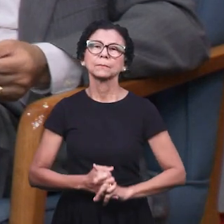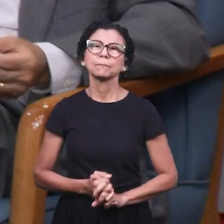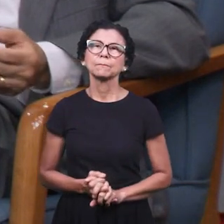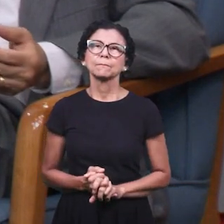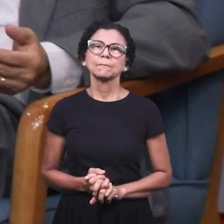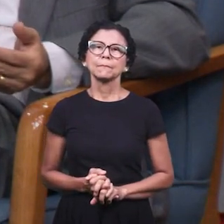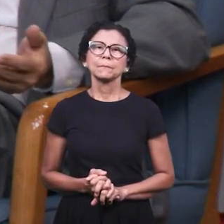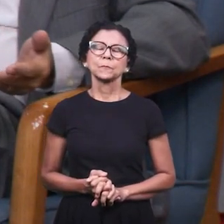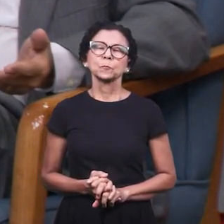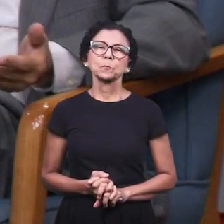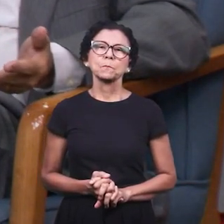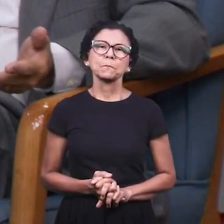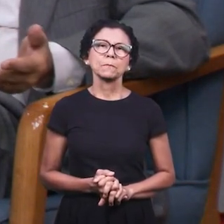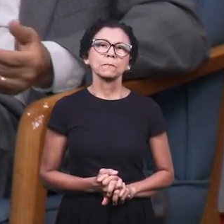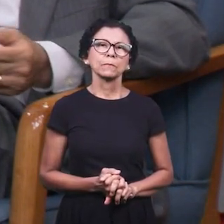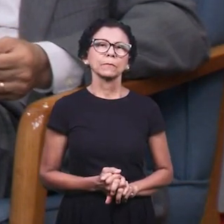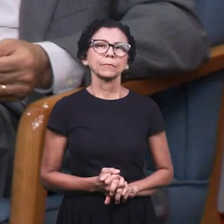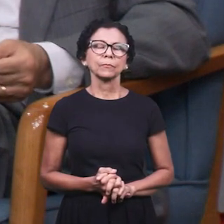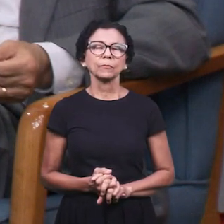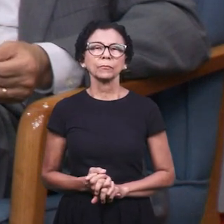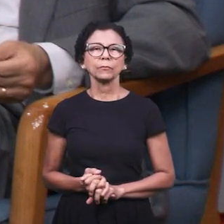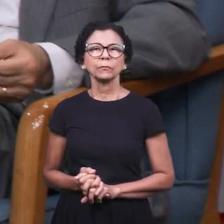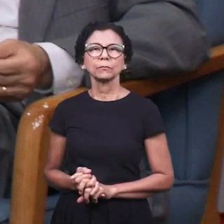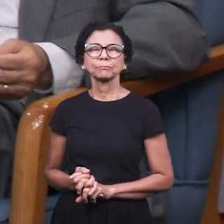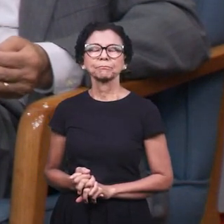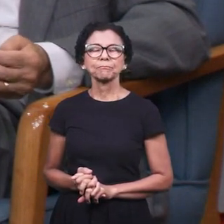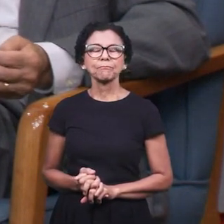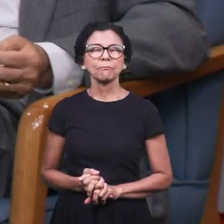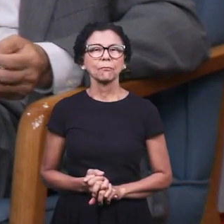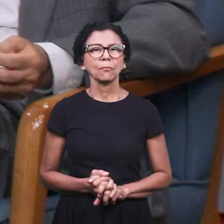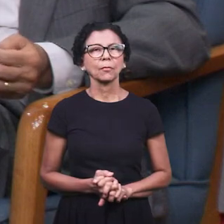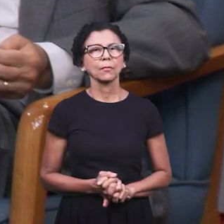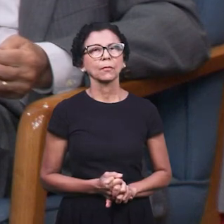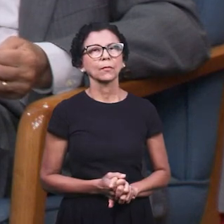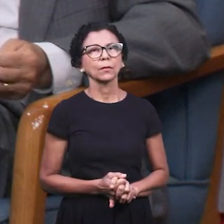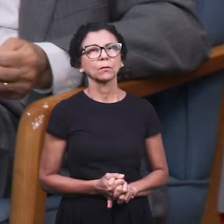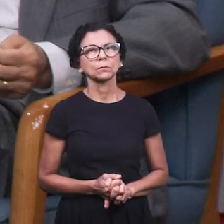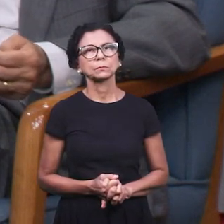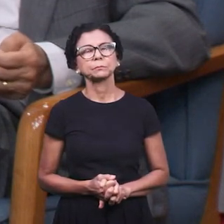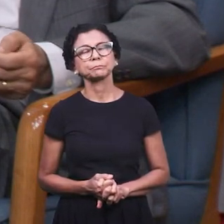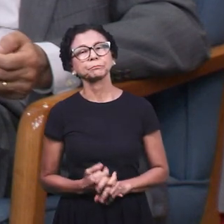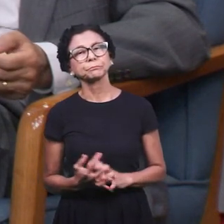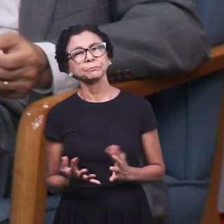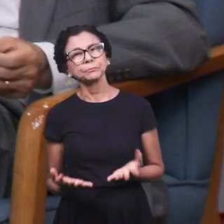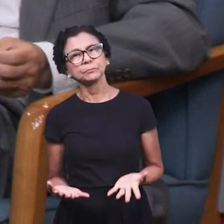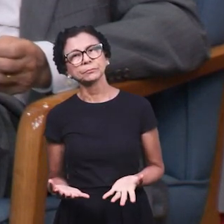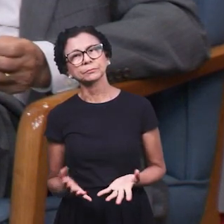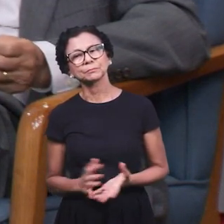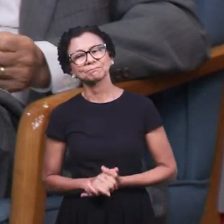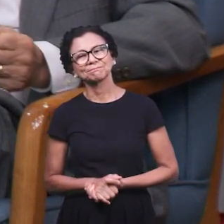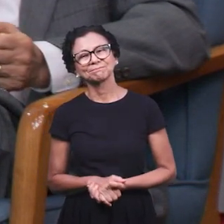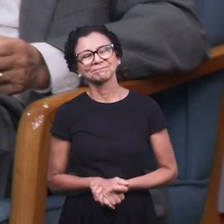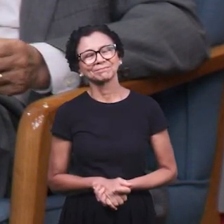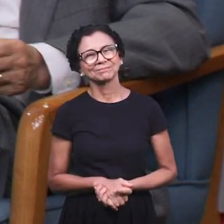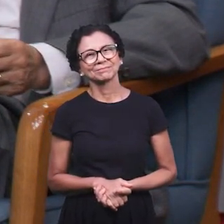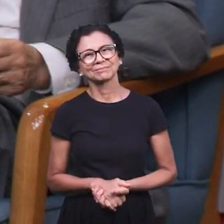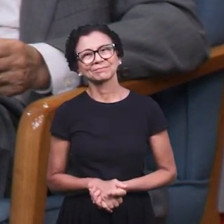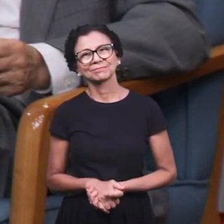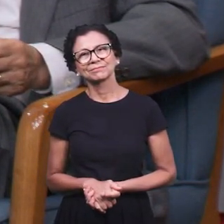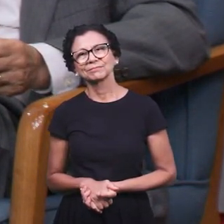mas como é mais comum o exercício desse dom no culto. Meus